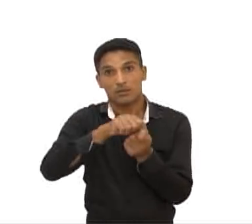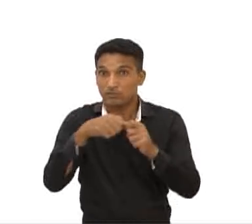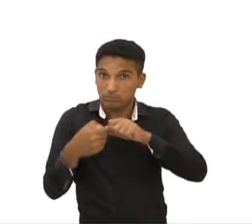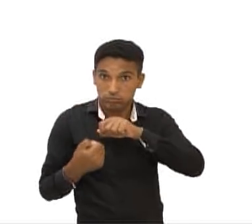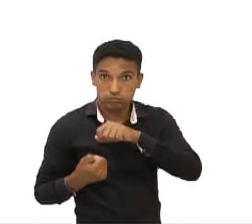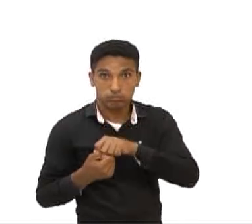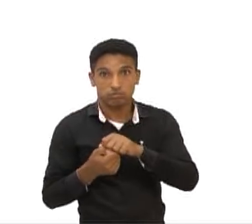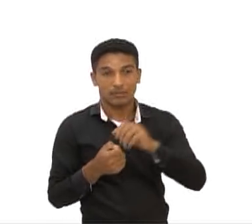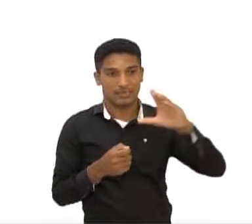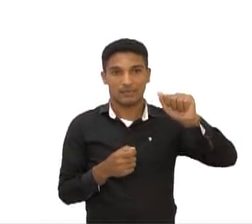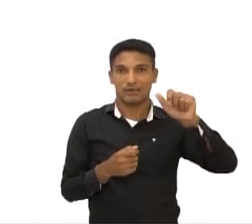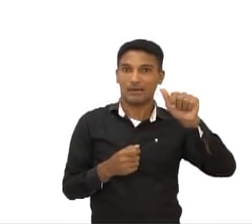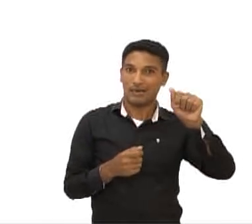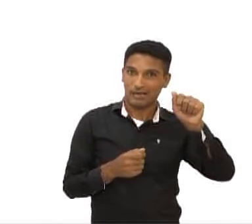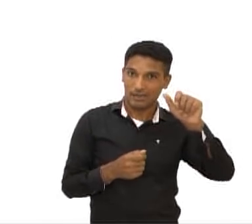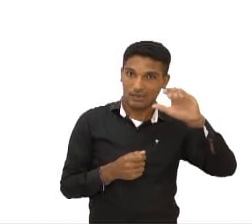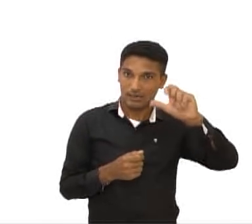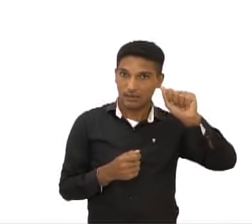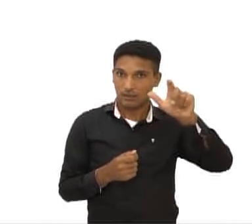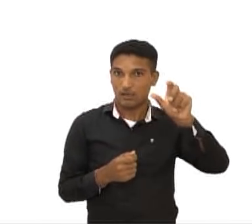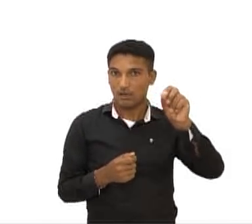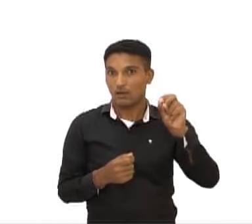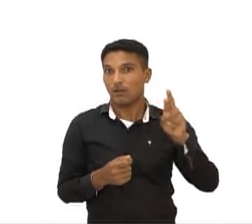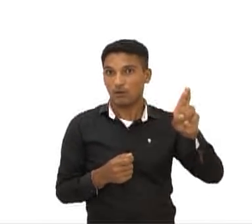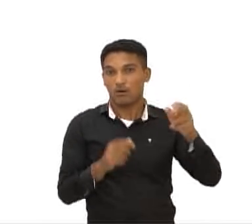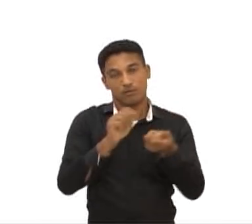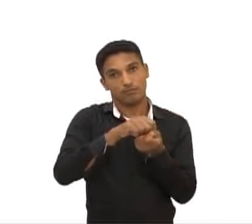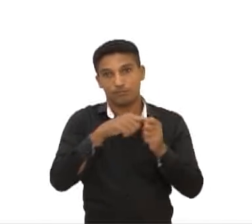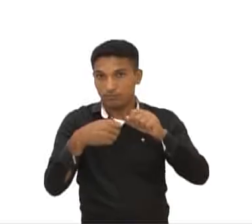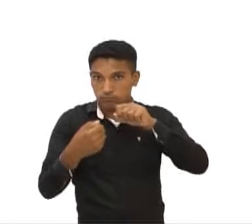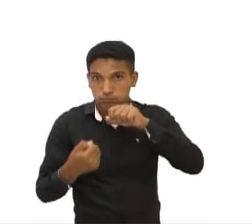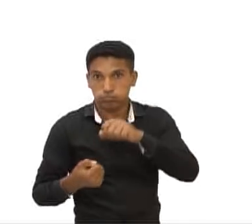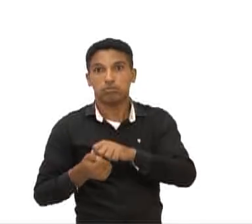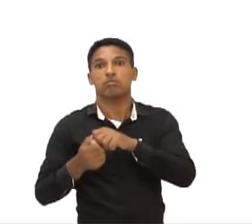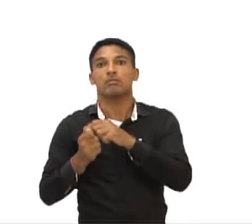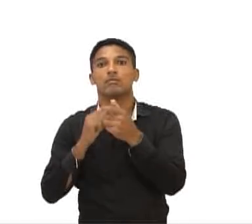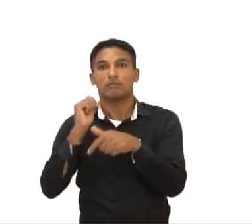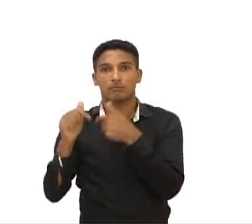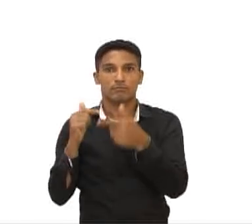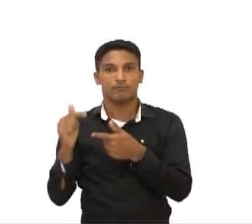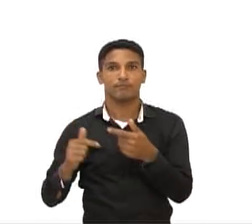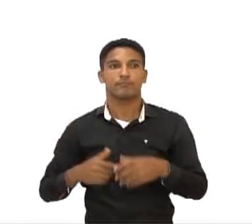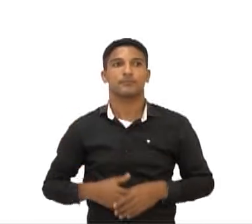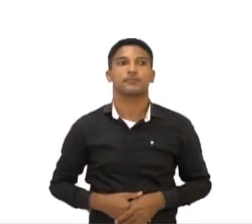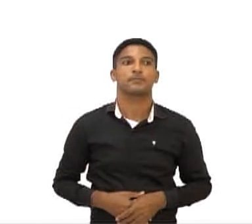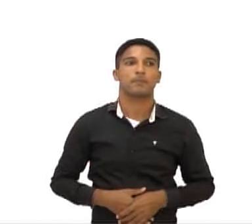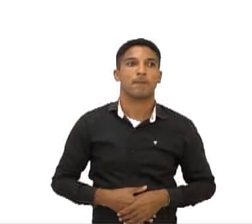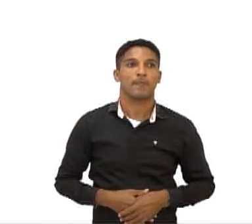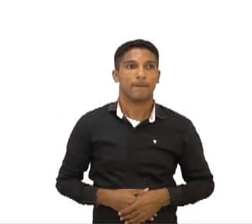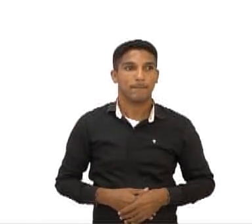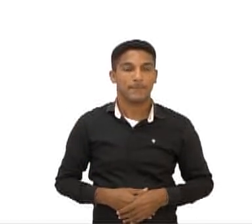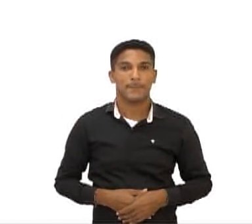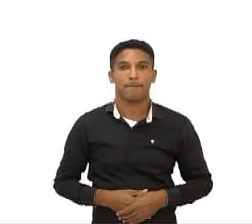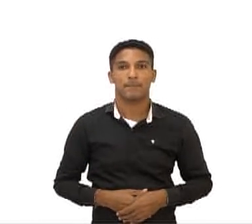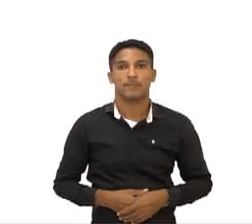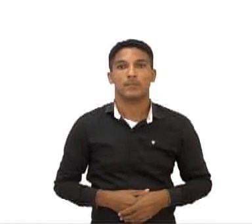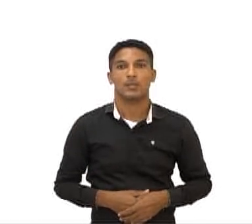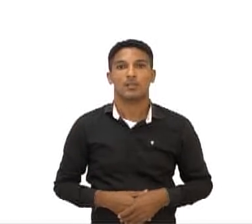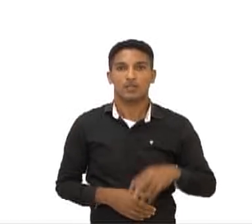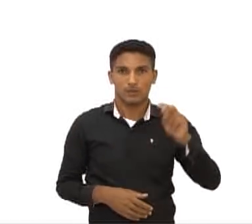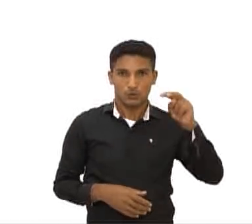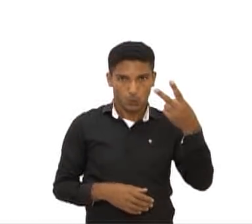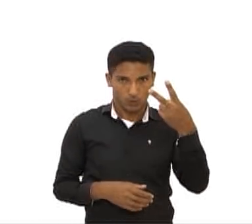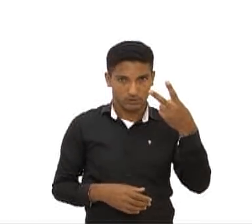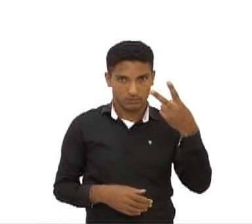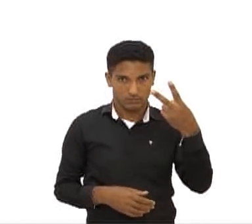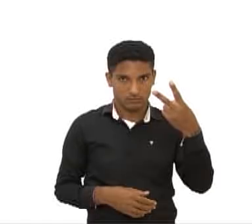2, refrigeradores são dispositivos que transferem energia na forma de calor de um sistema de menor temperatura